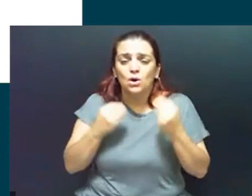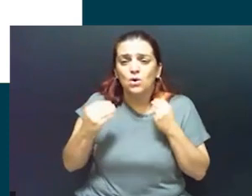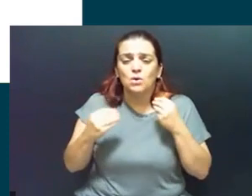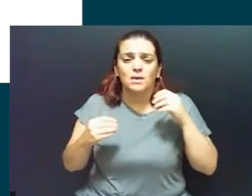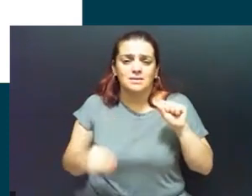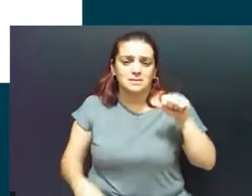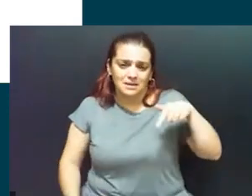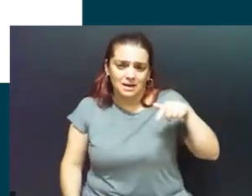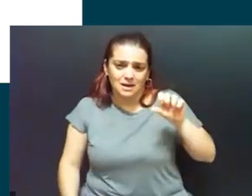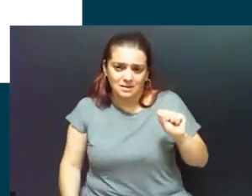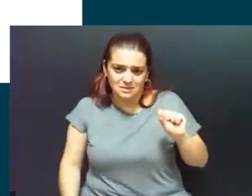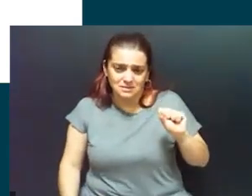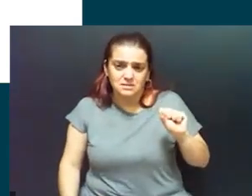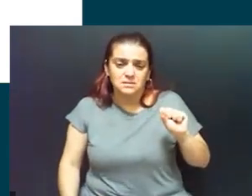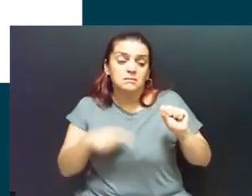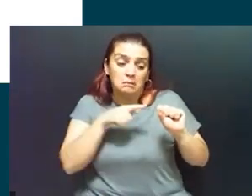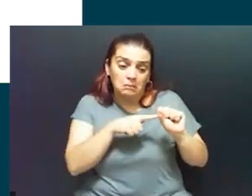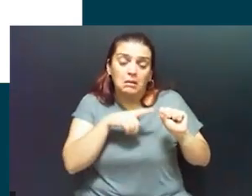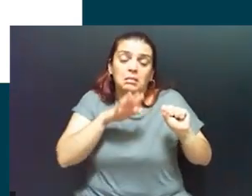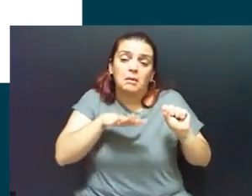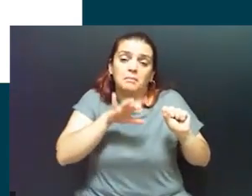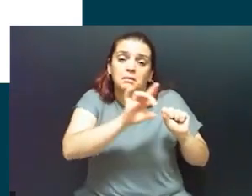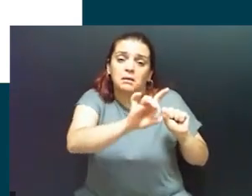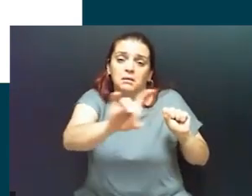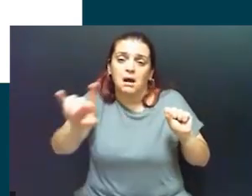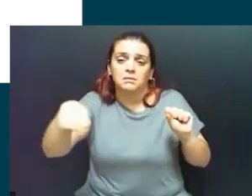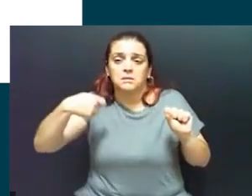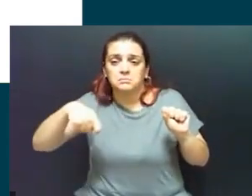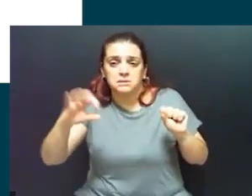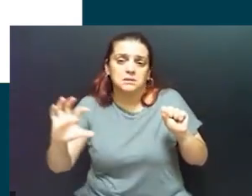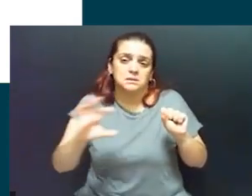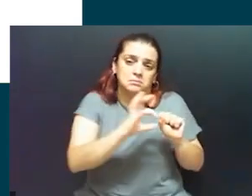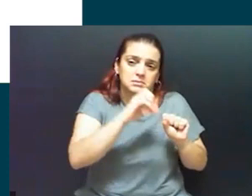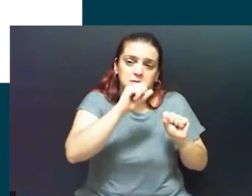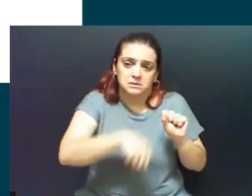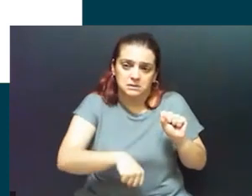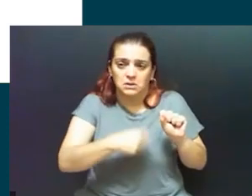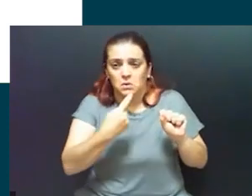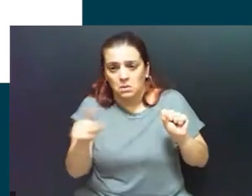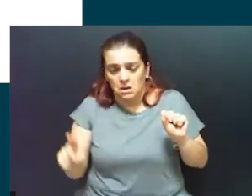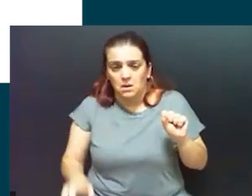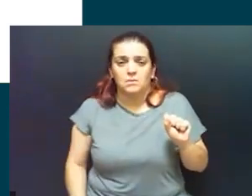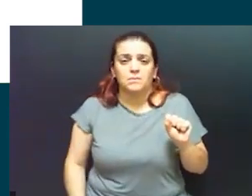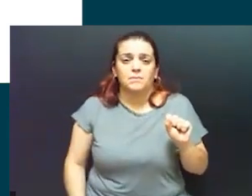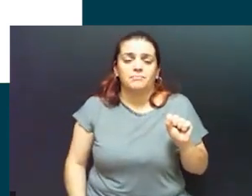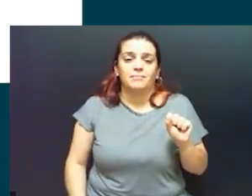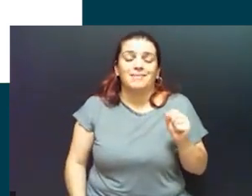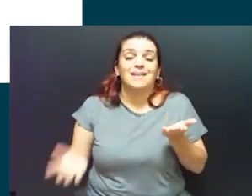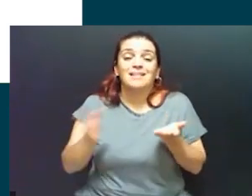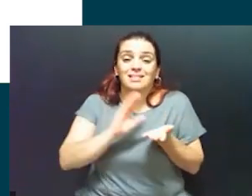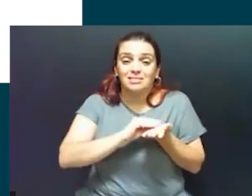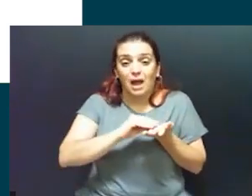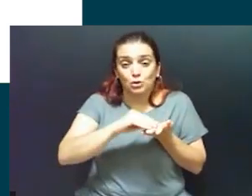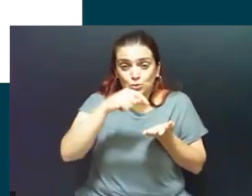são implementadas de acordo com a necessidade de cada serviço. Os eventos, ou os dados, né, porque não deixam de ser